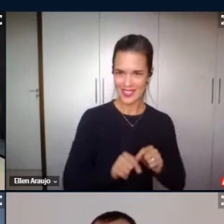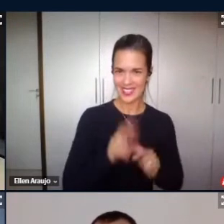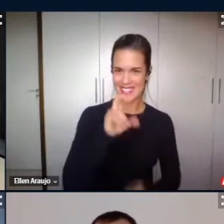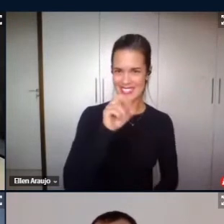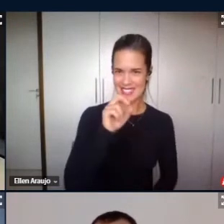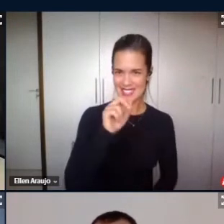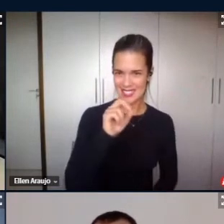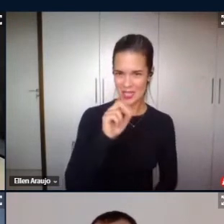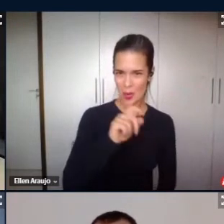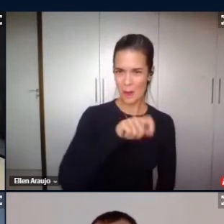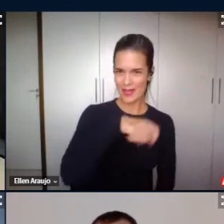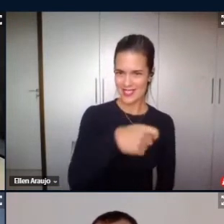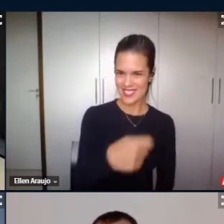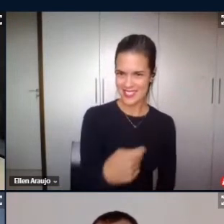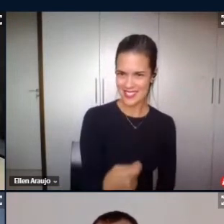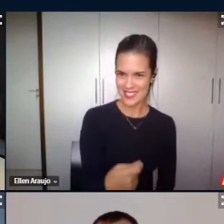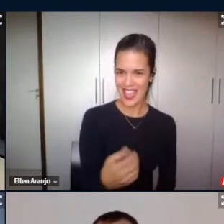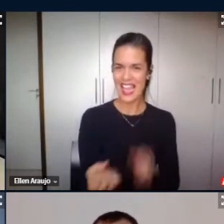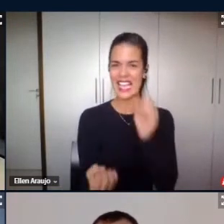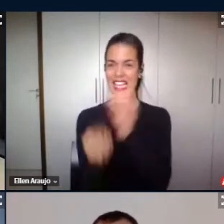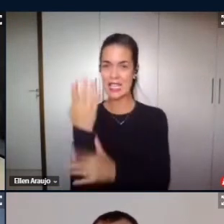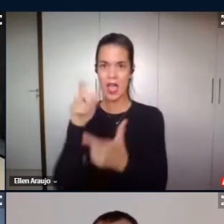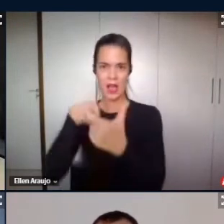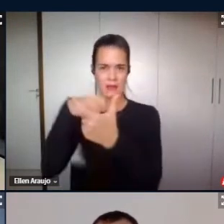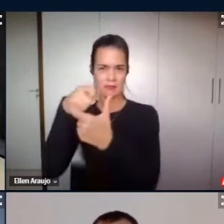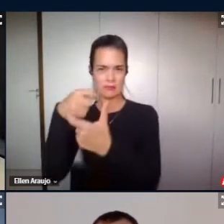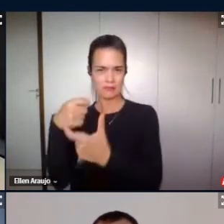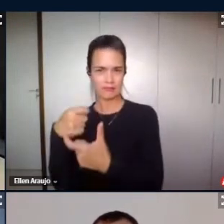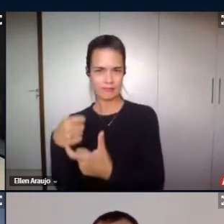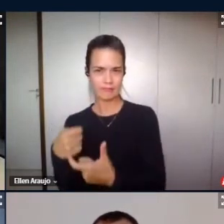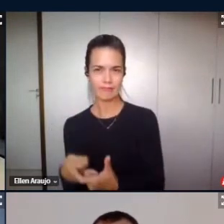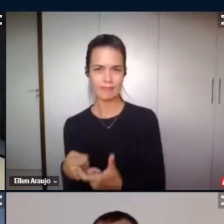criar sinais-termo a partir das relações